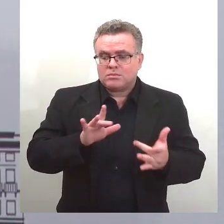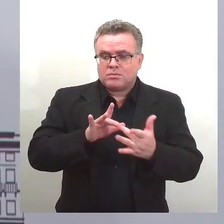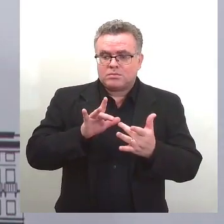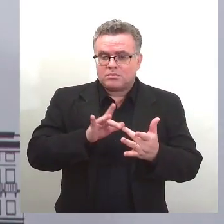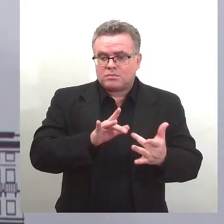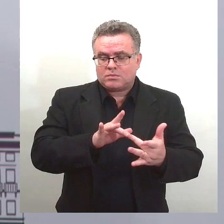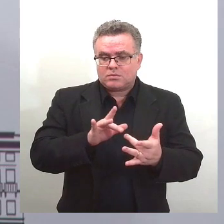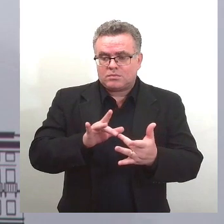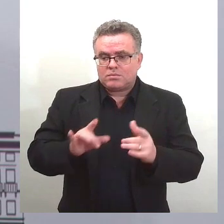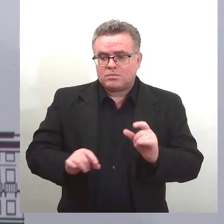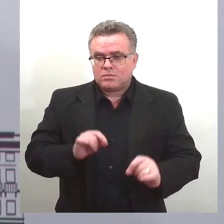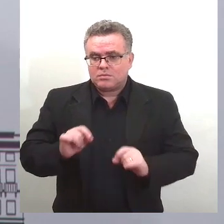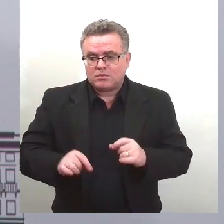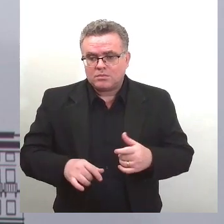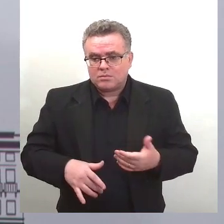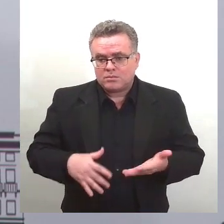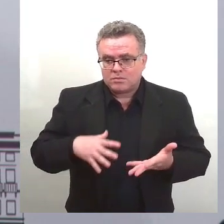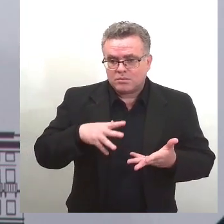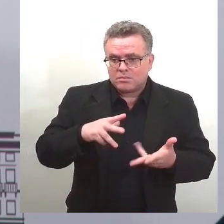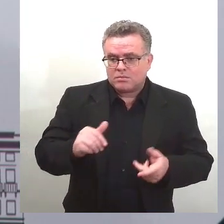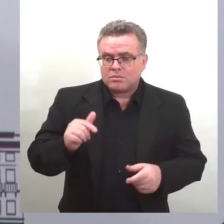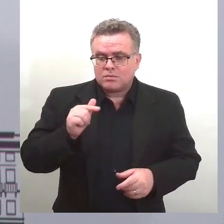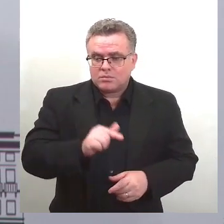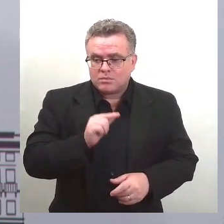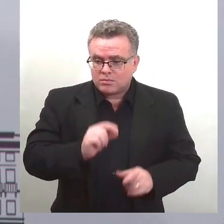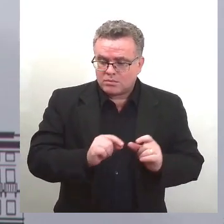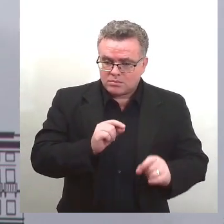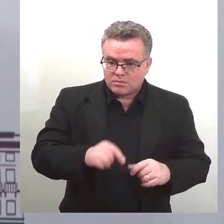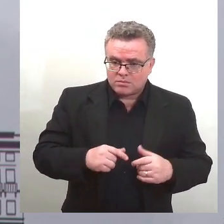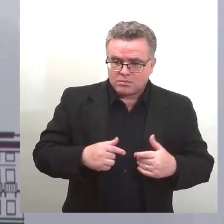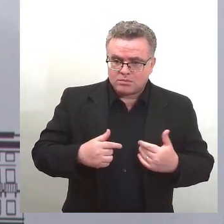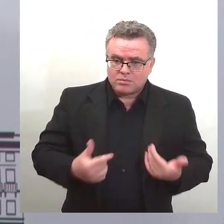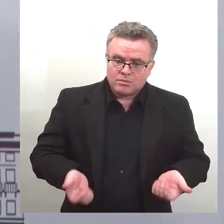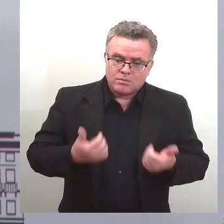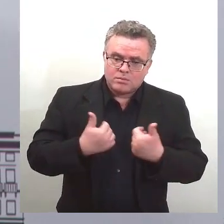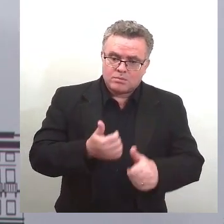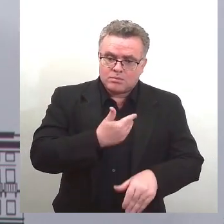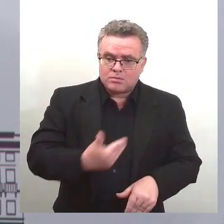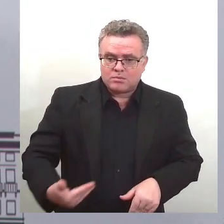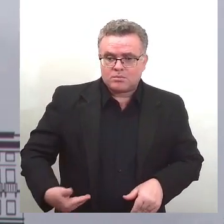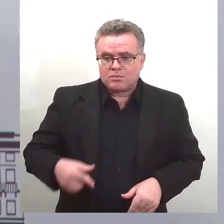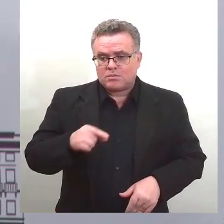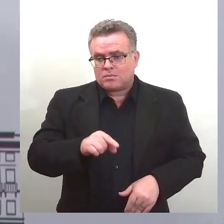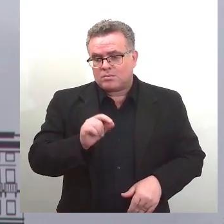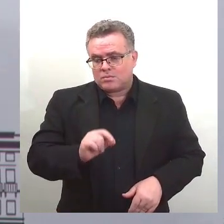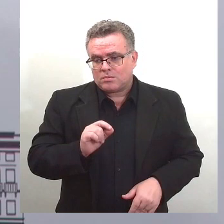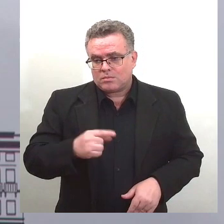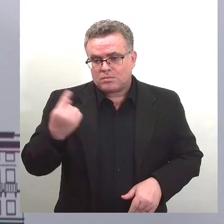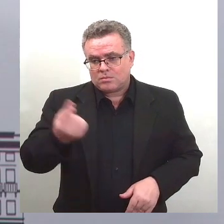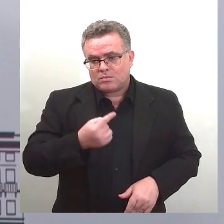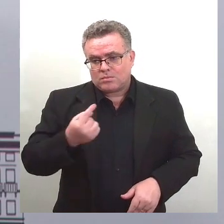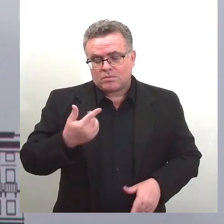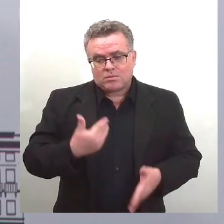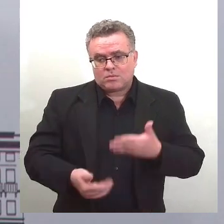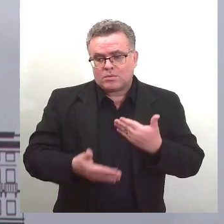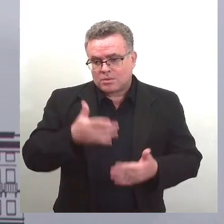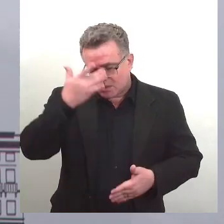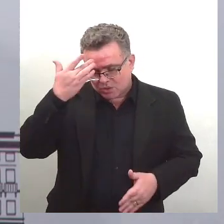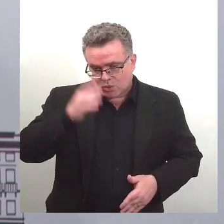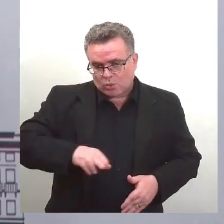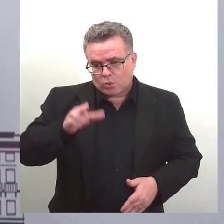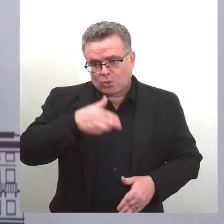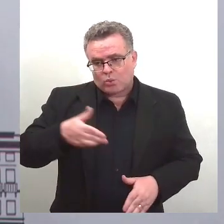o mundo, ela vai ter contato com o transporte público que todas as pessoas utilizam, e aí você